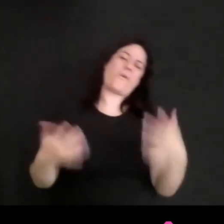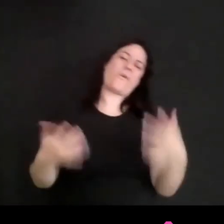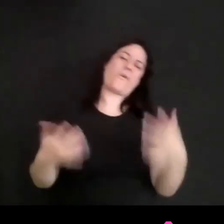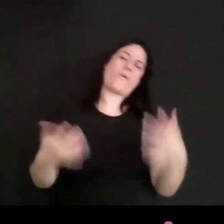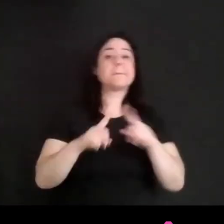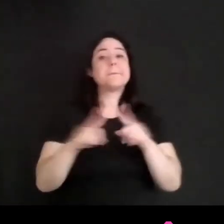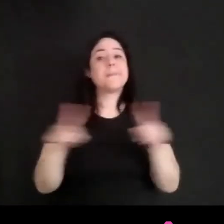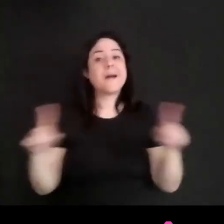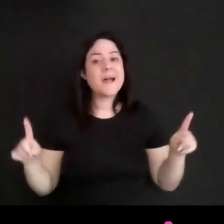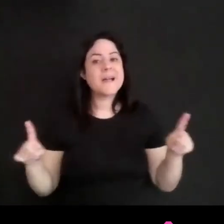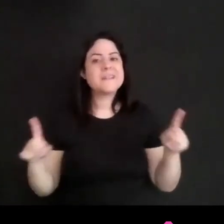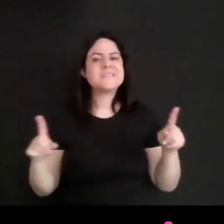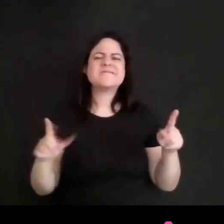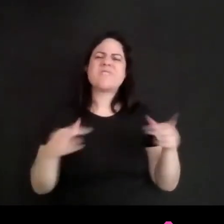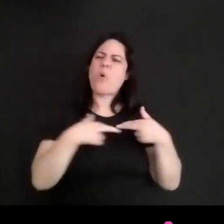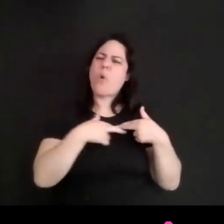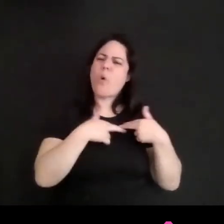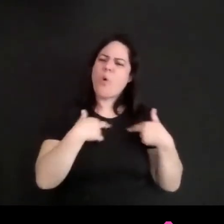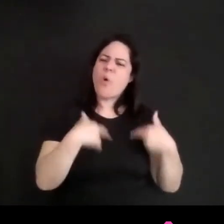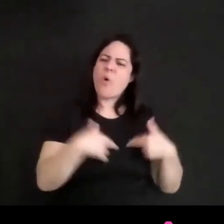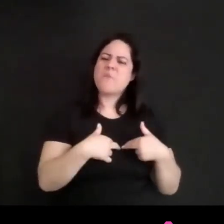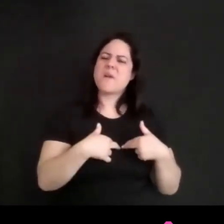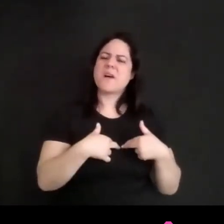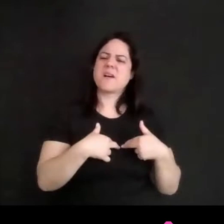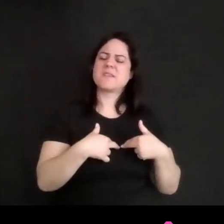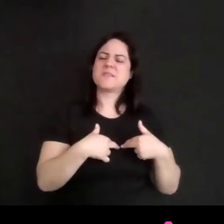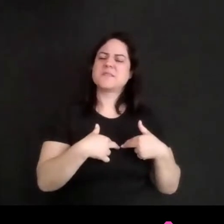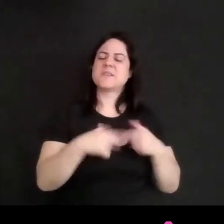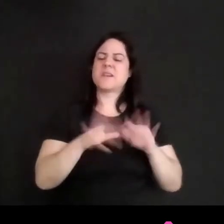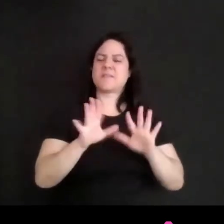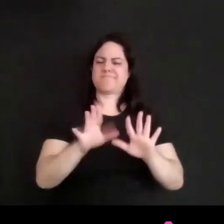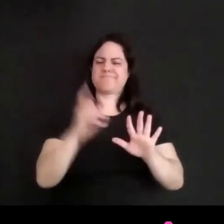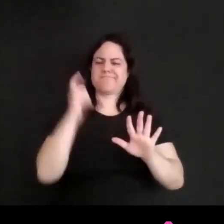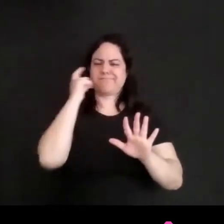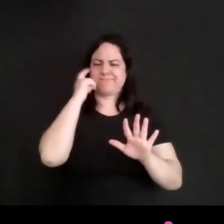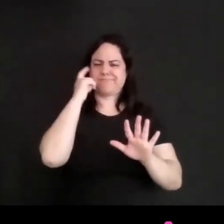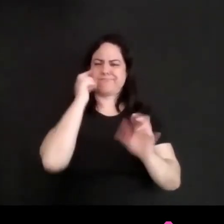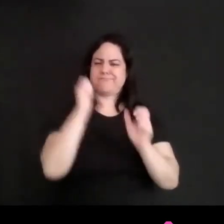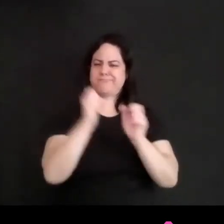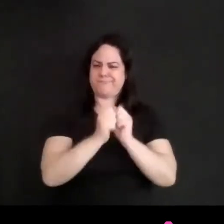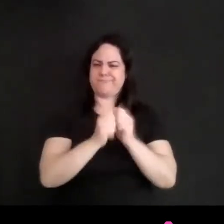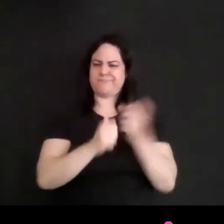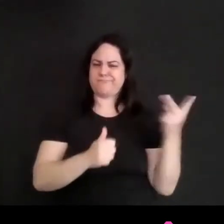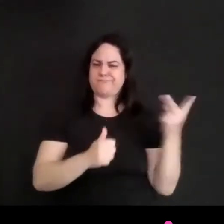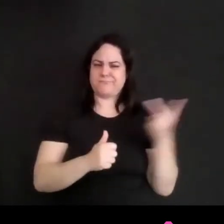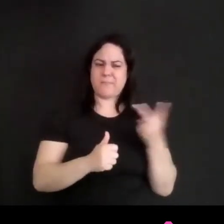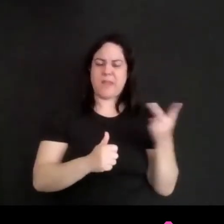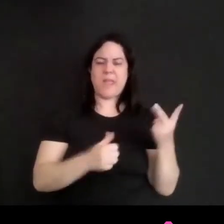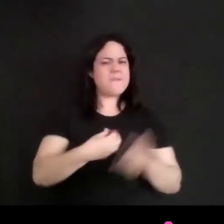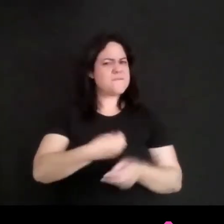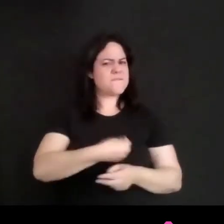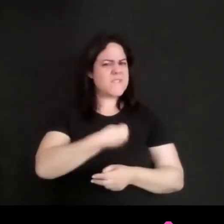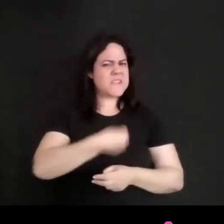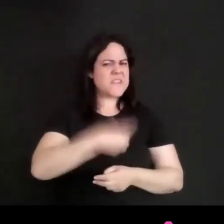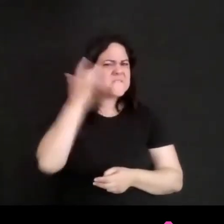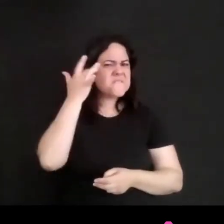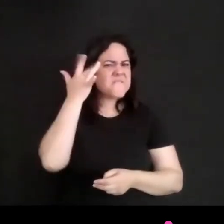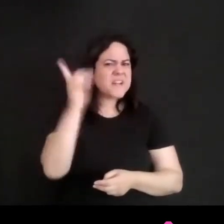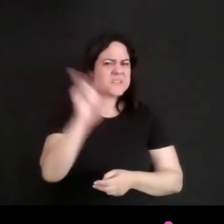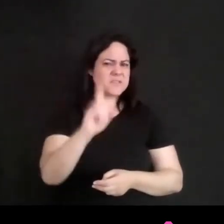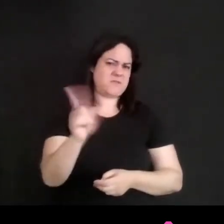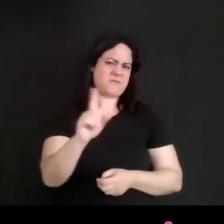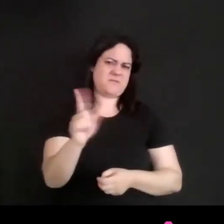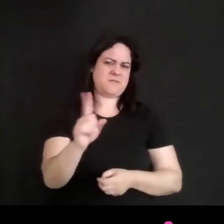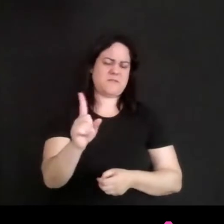muito romantismo. Porque pensa com a gente, comigo e com a Daniel, a vida não é fácil. A vida não é